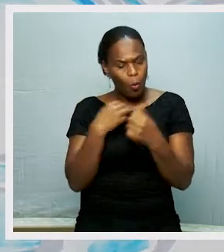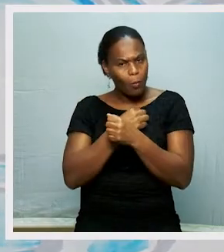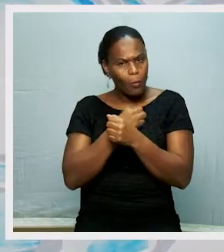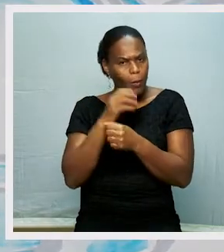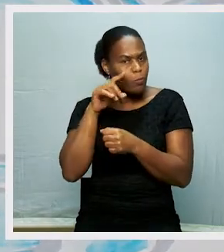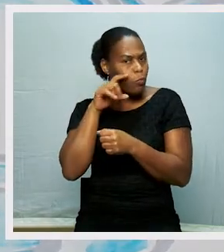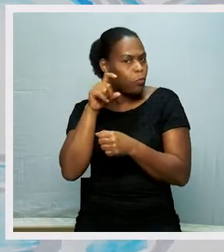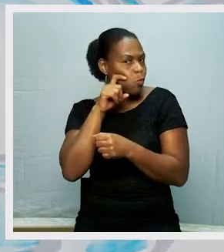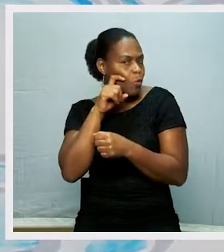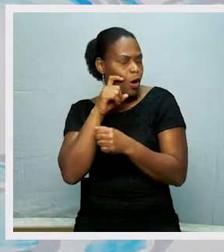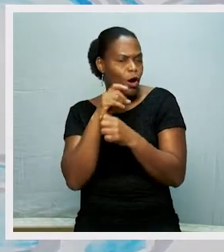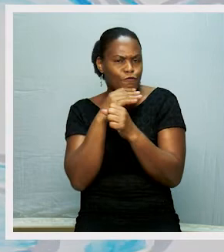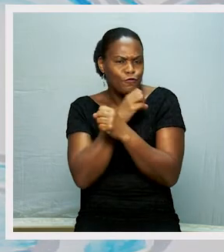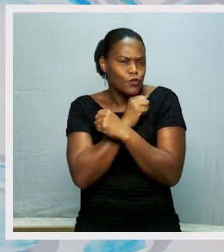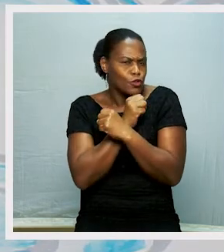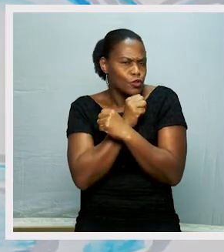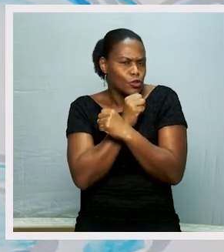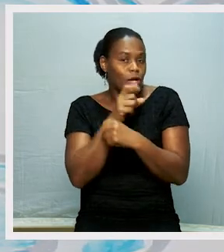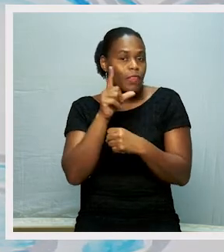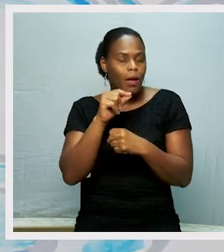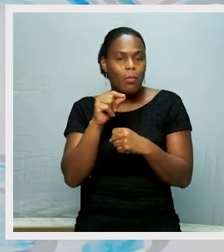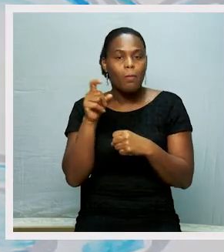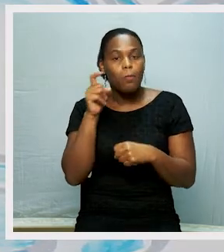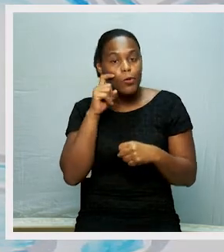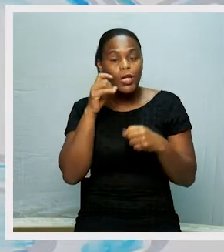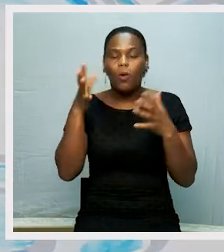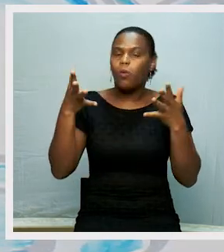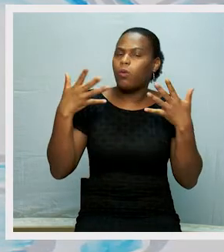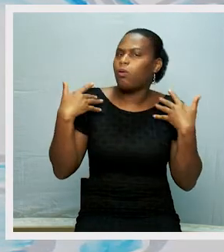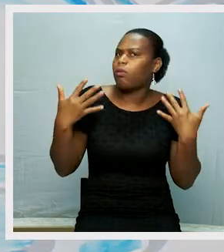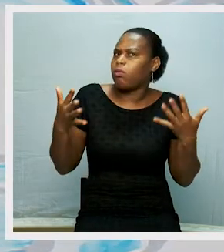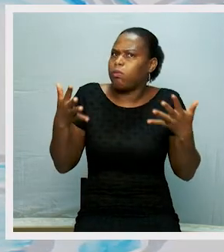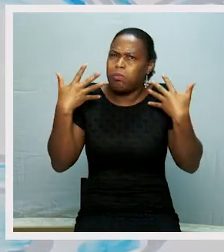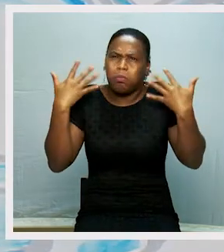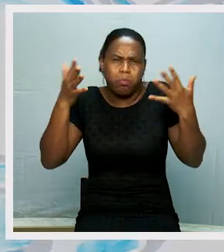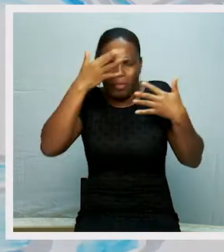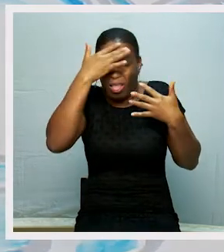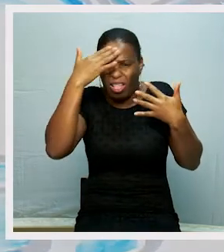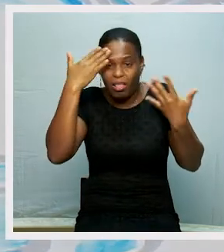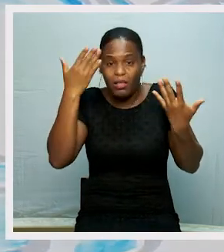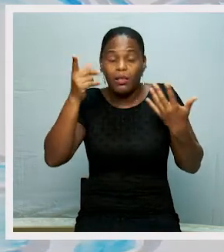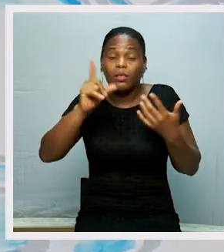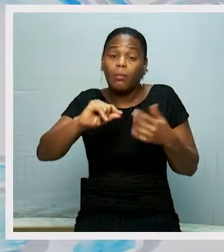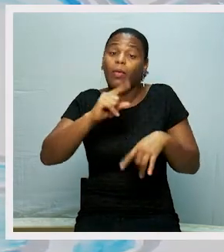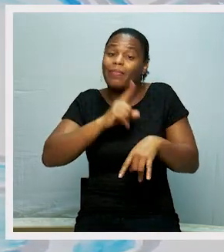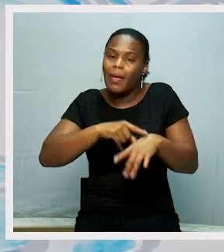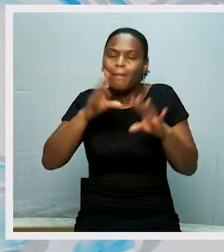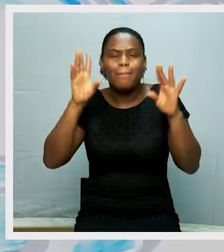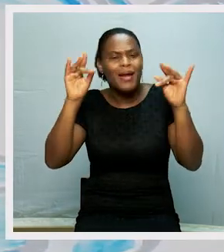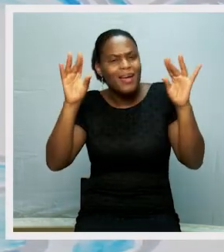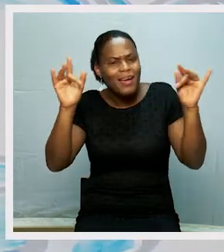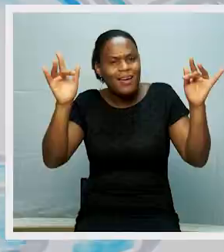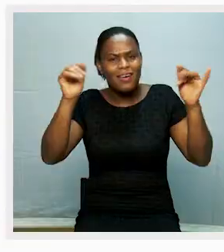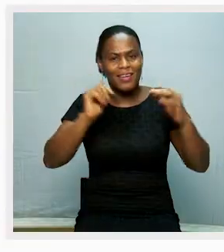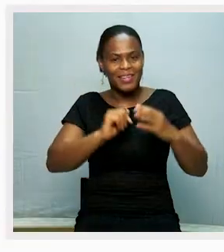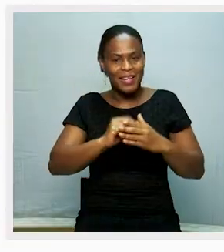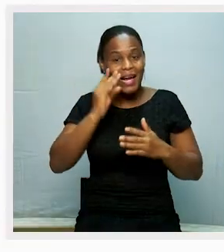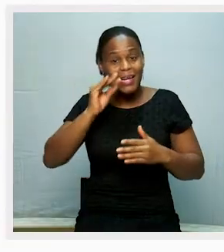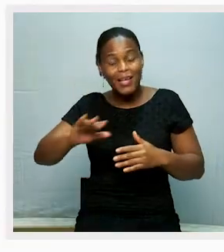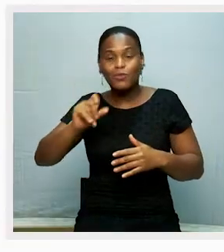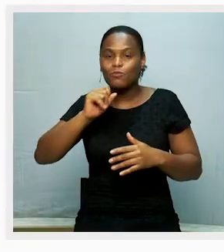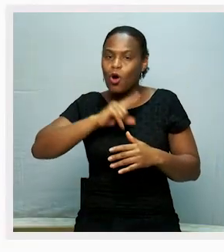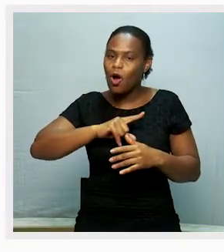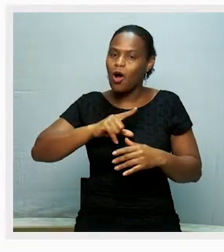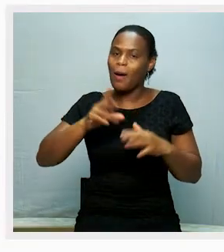frio, do calor. Mas também deve haver um momento de lazer, para as